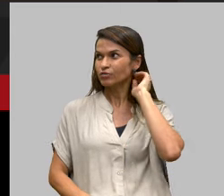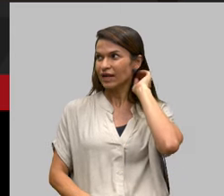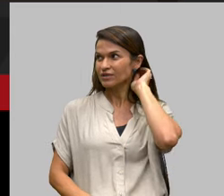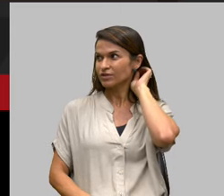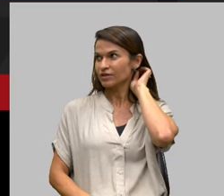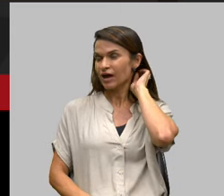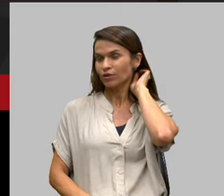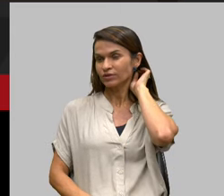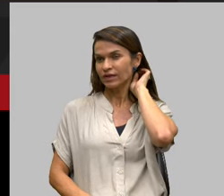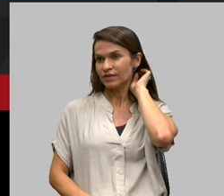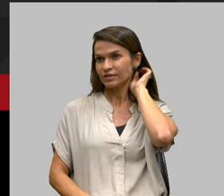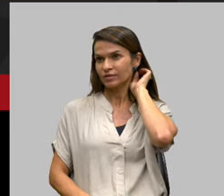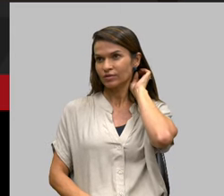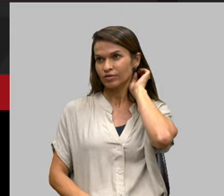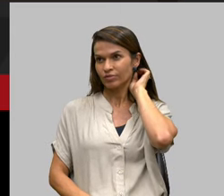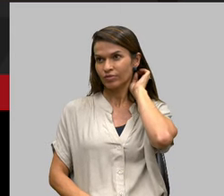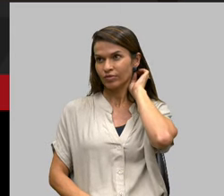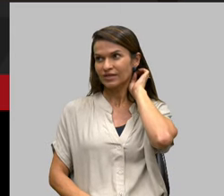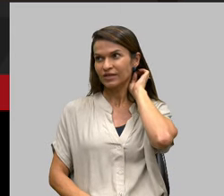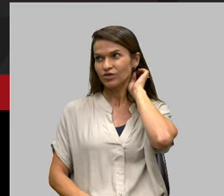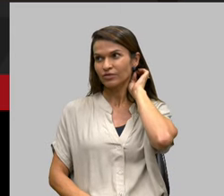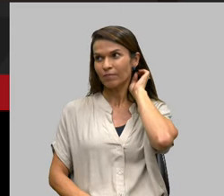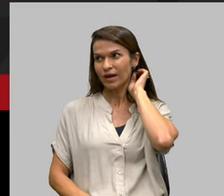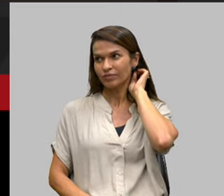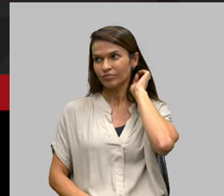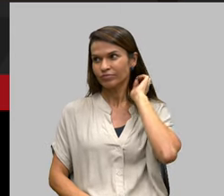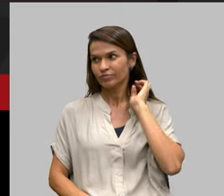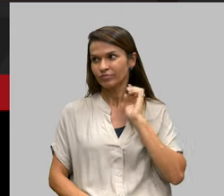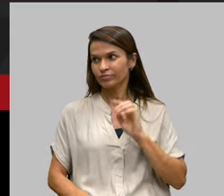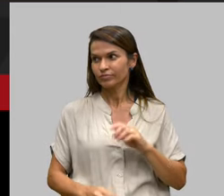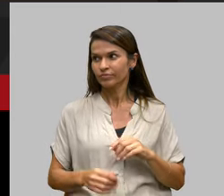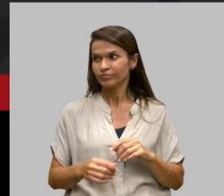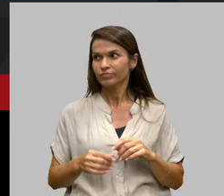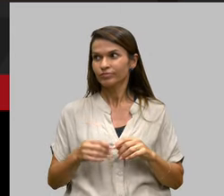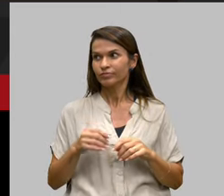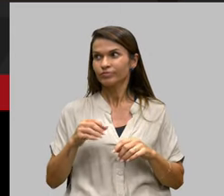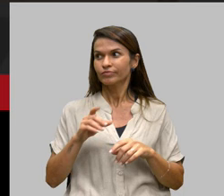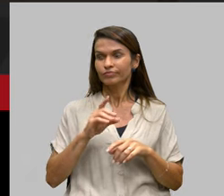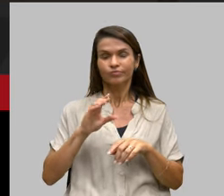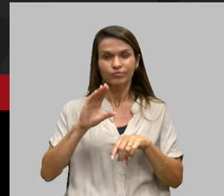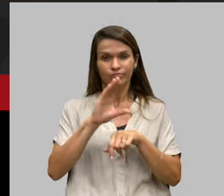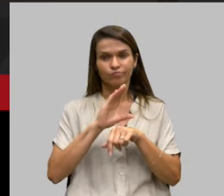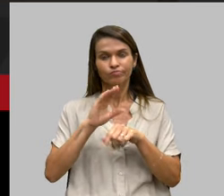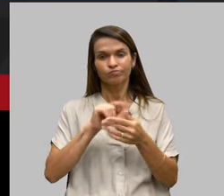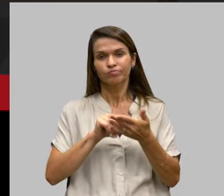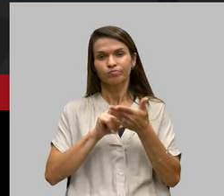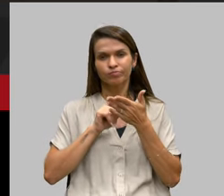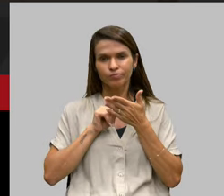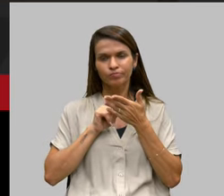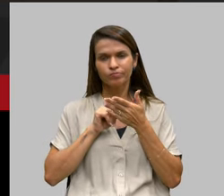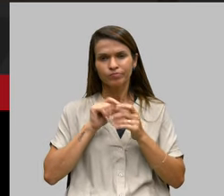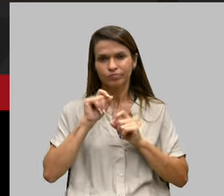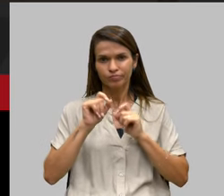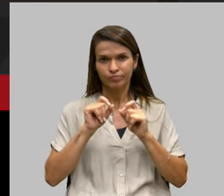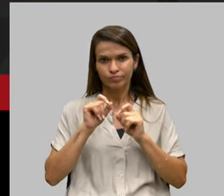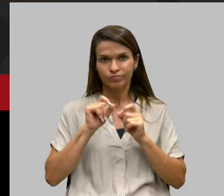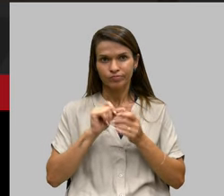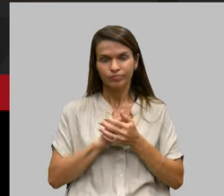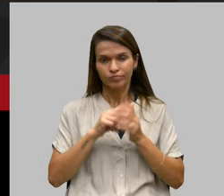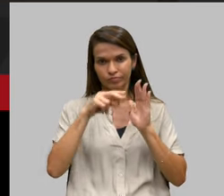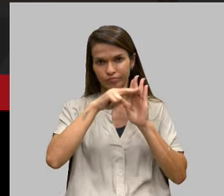contribuição eh a constituição também trouxe a seguinte eh a seguinte